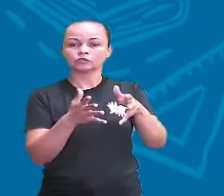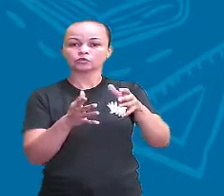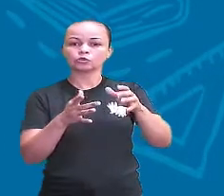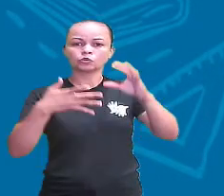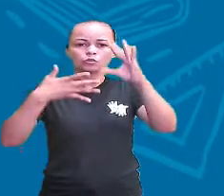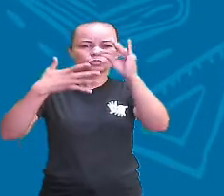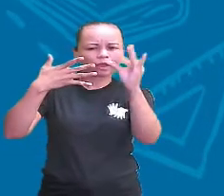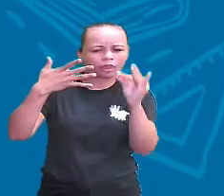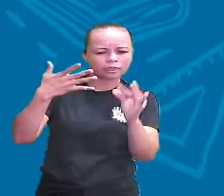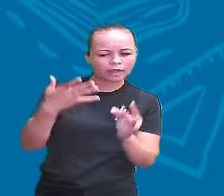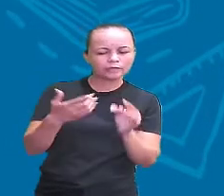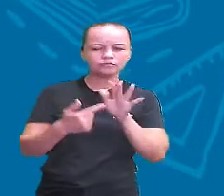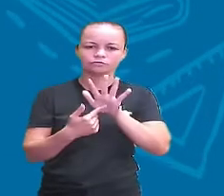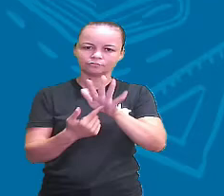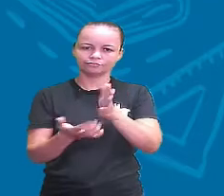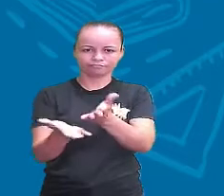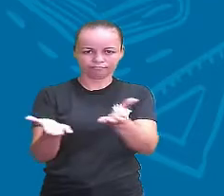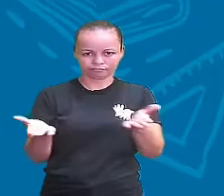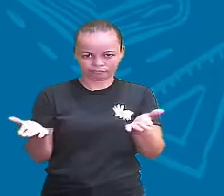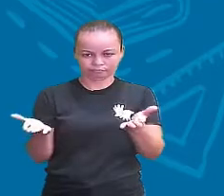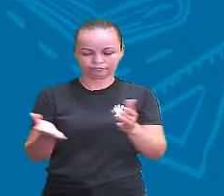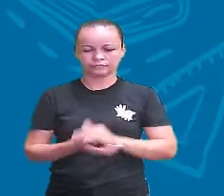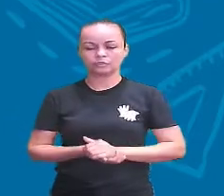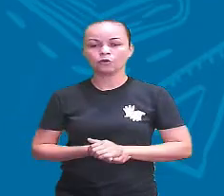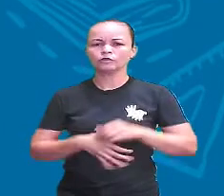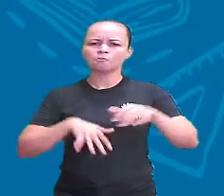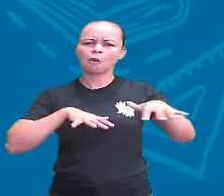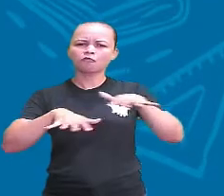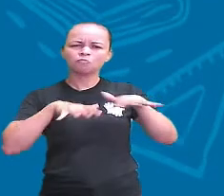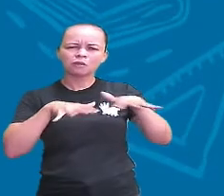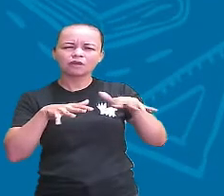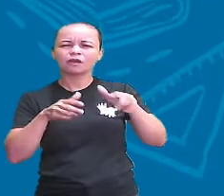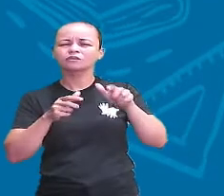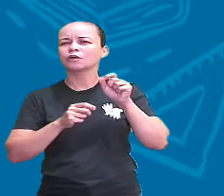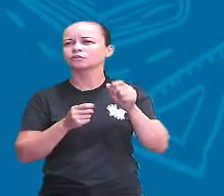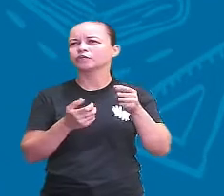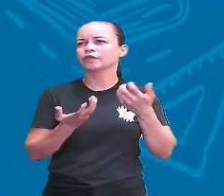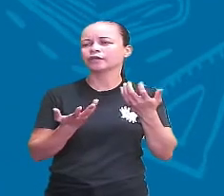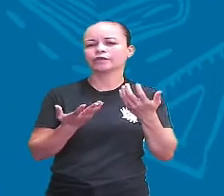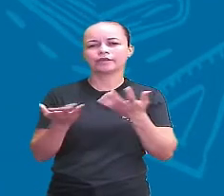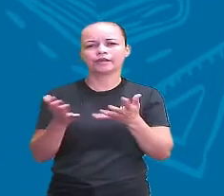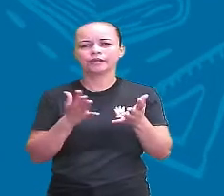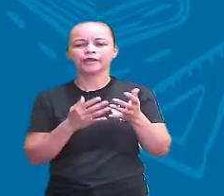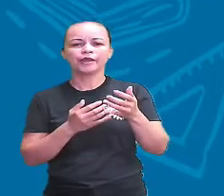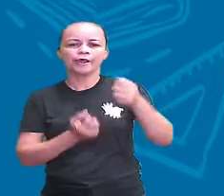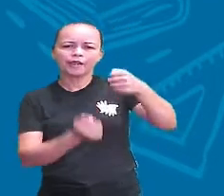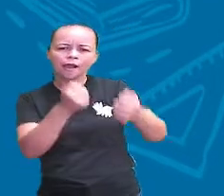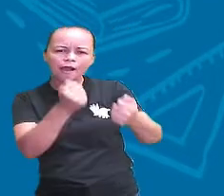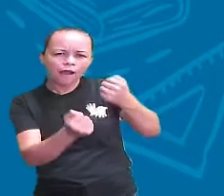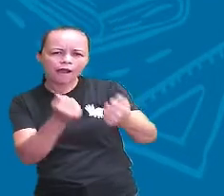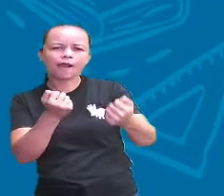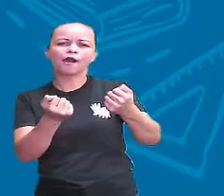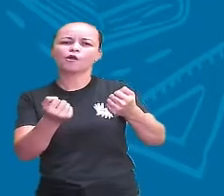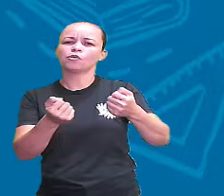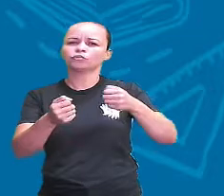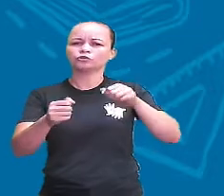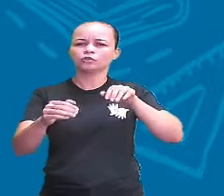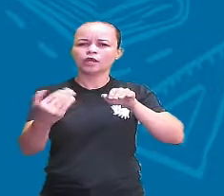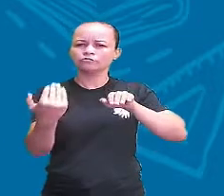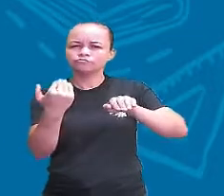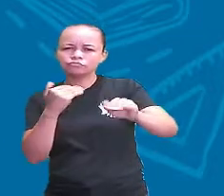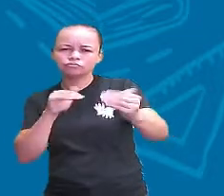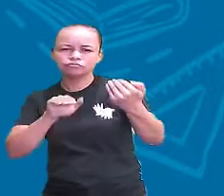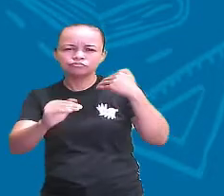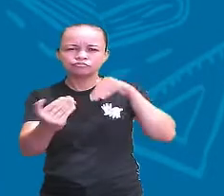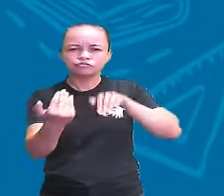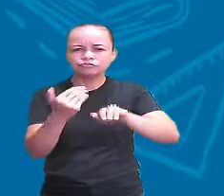de citar aqui para vocês. Onde tem muita movimentação de casa, de carros, muito trânsito,